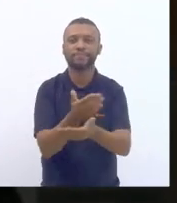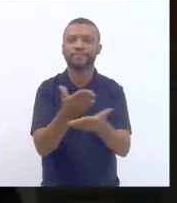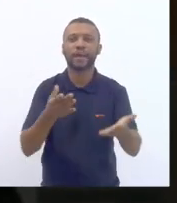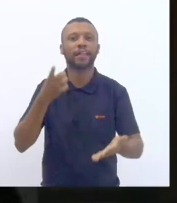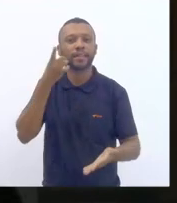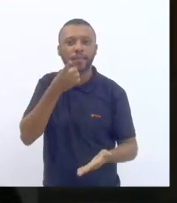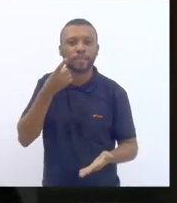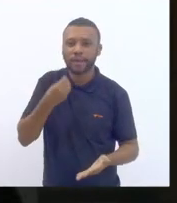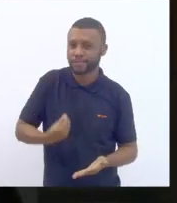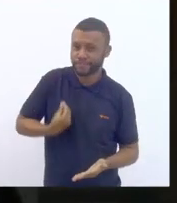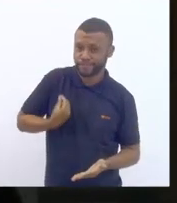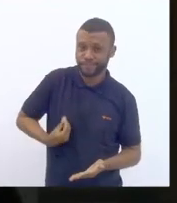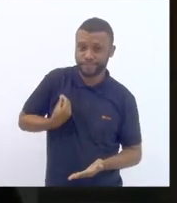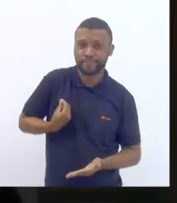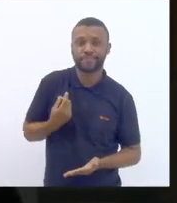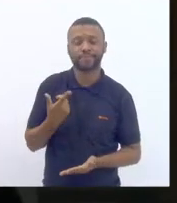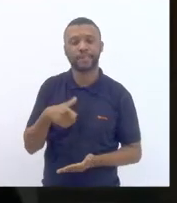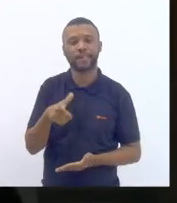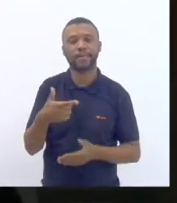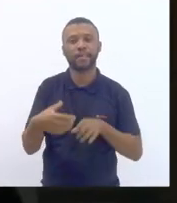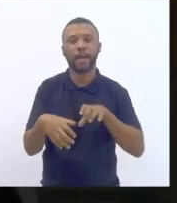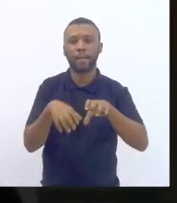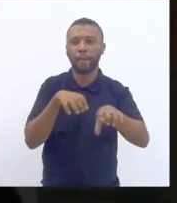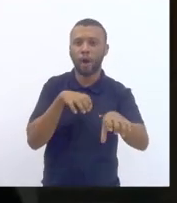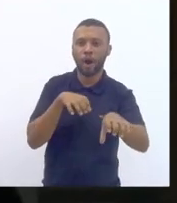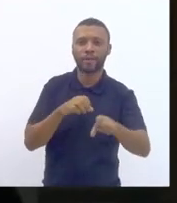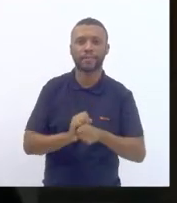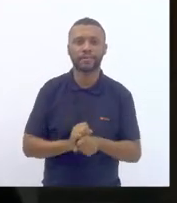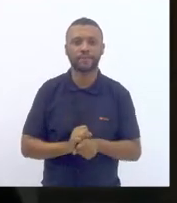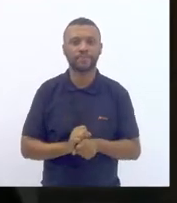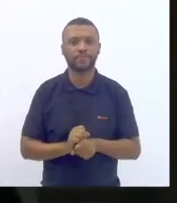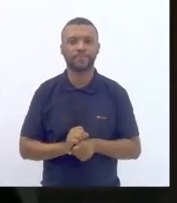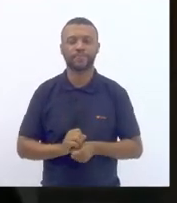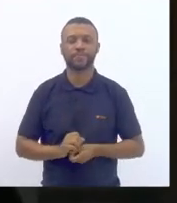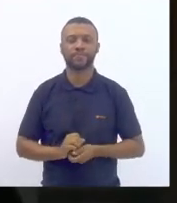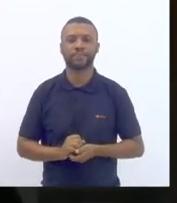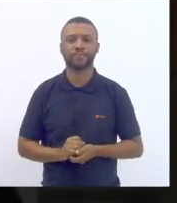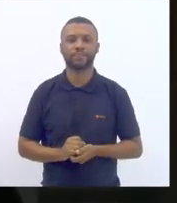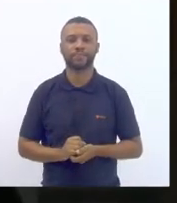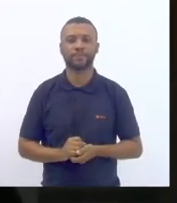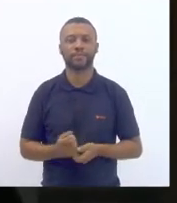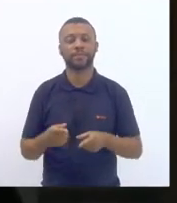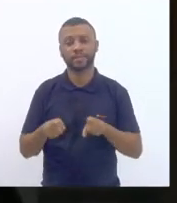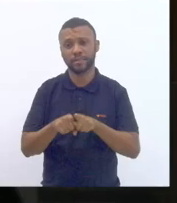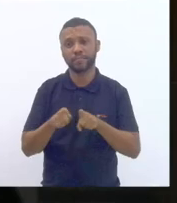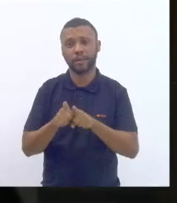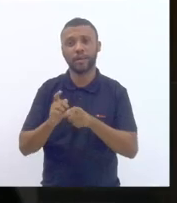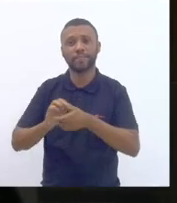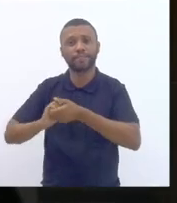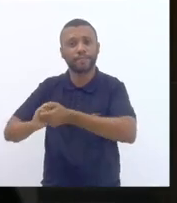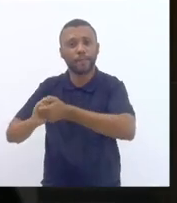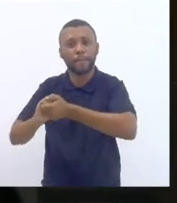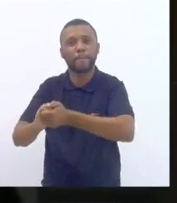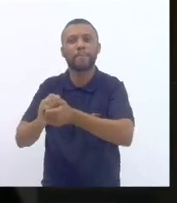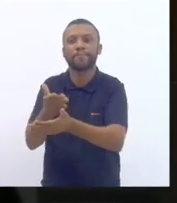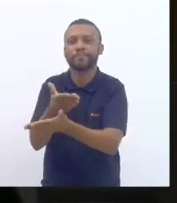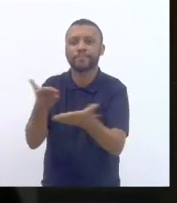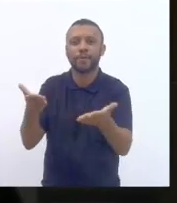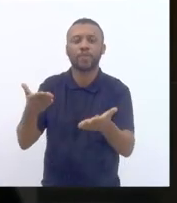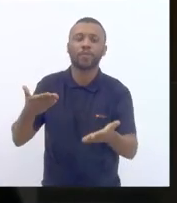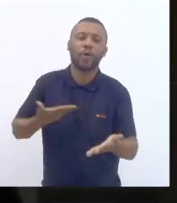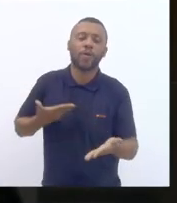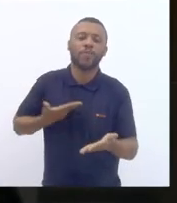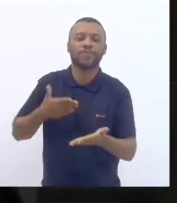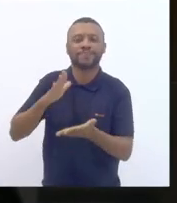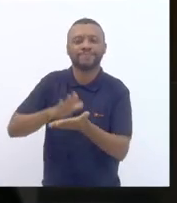deputados que nos assistem de forma remota e também cumprimentar o